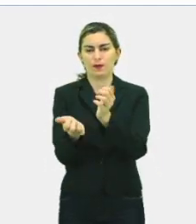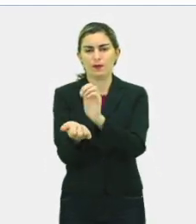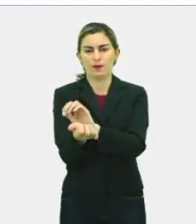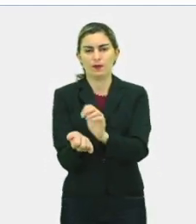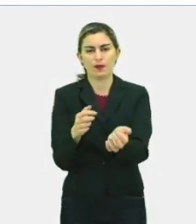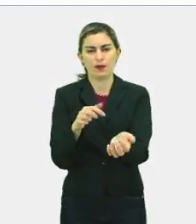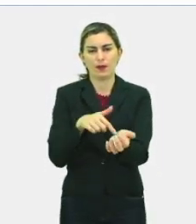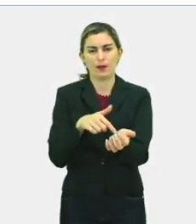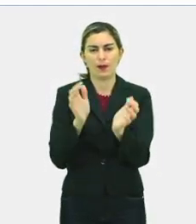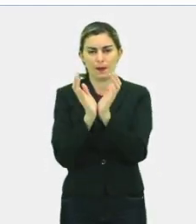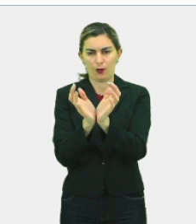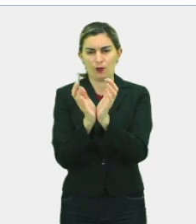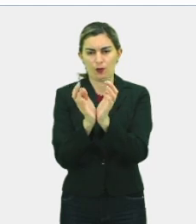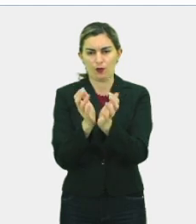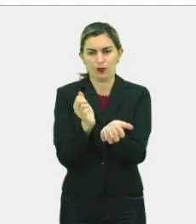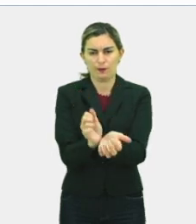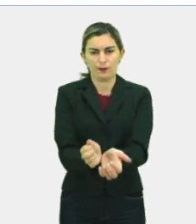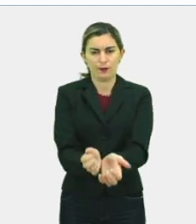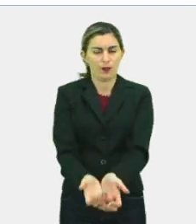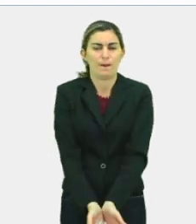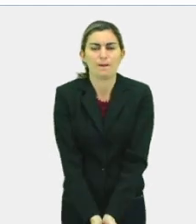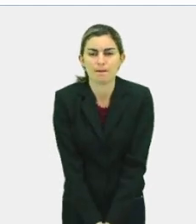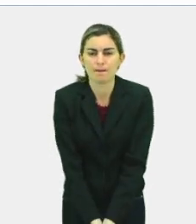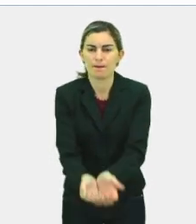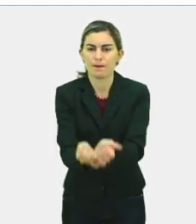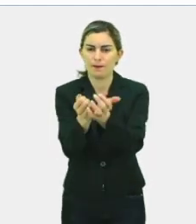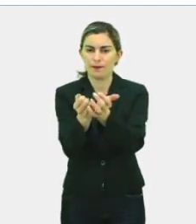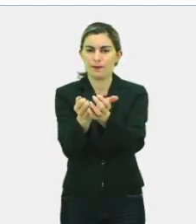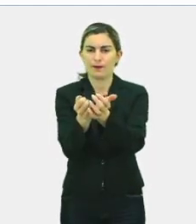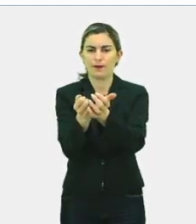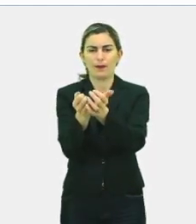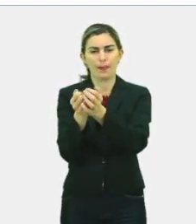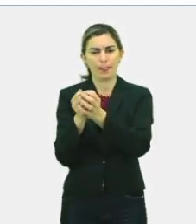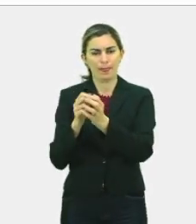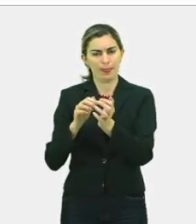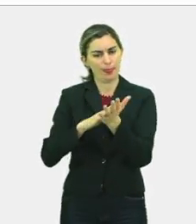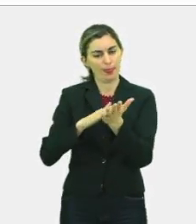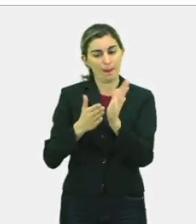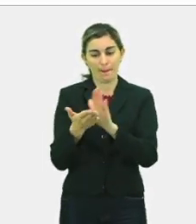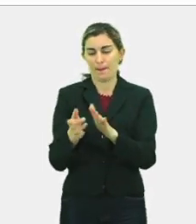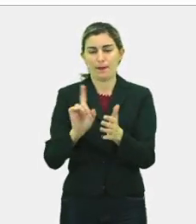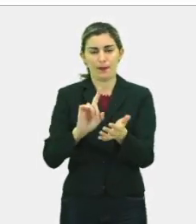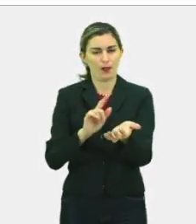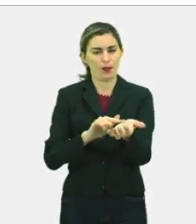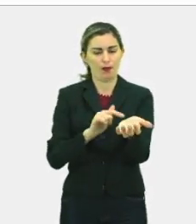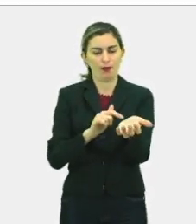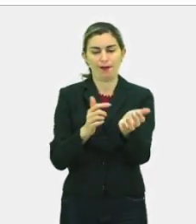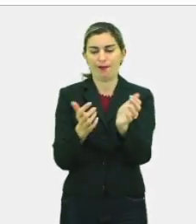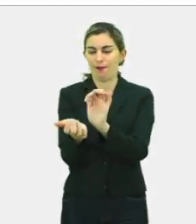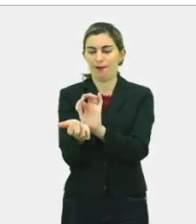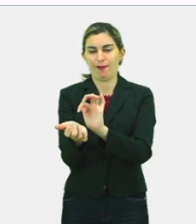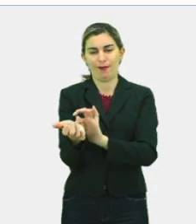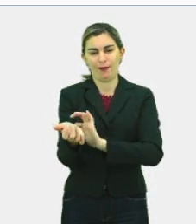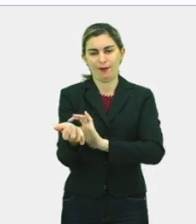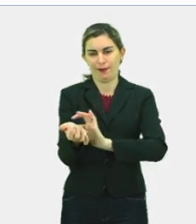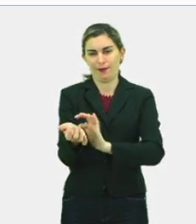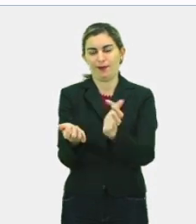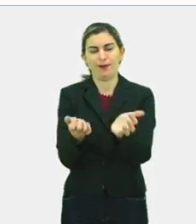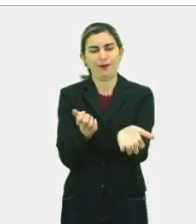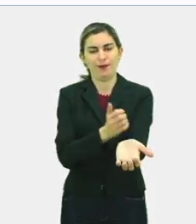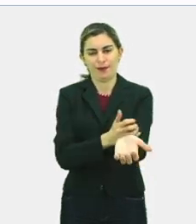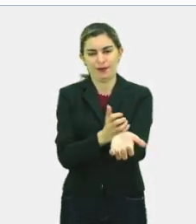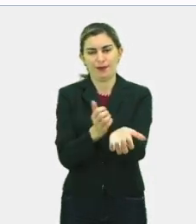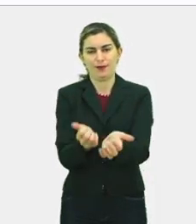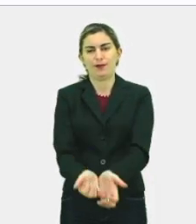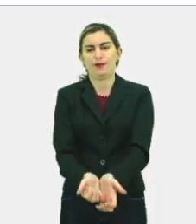Então, a bola, para ser recepcionada corretamente, ela não bate na mão nem no braço, ela bate no